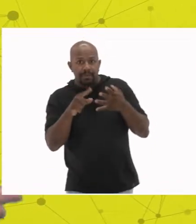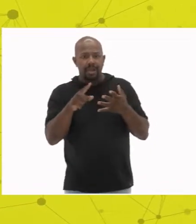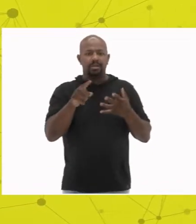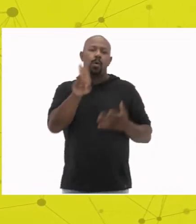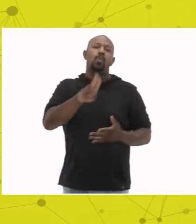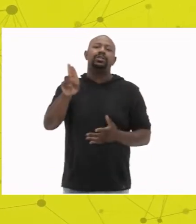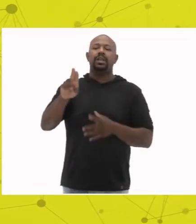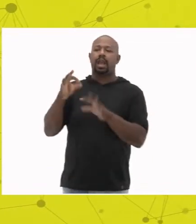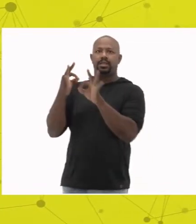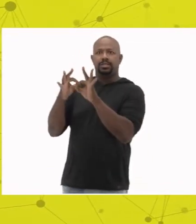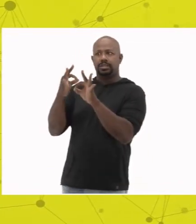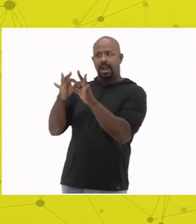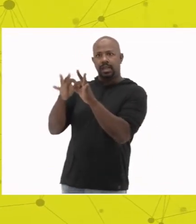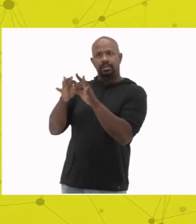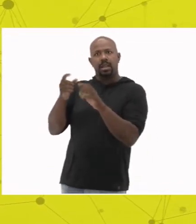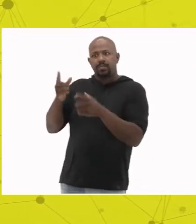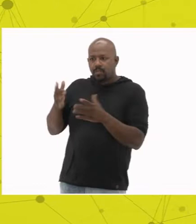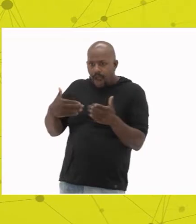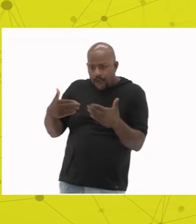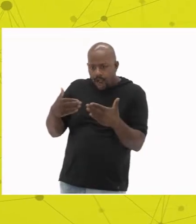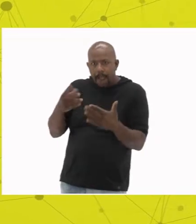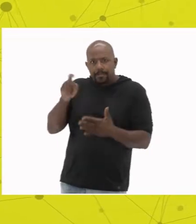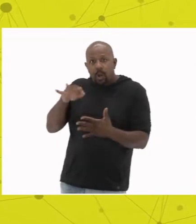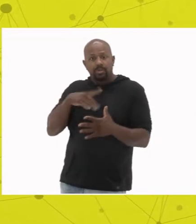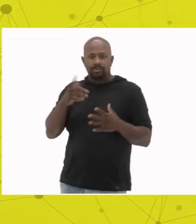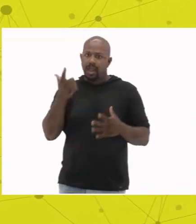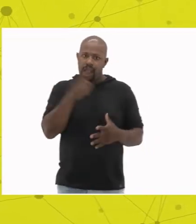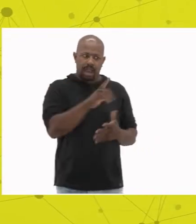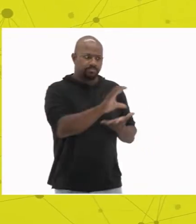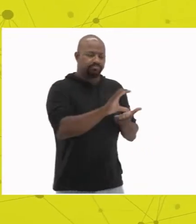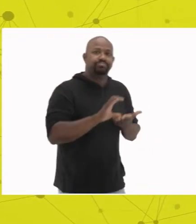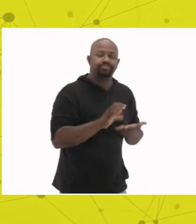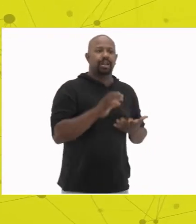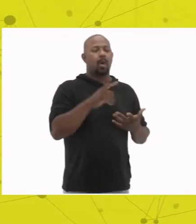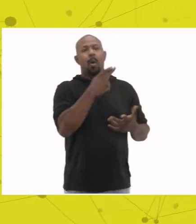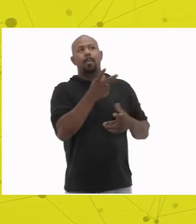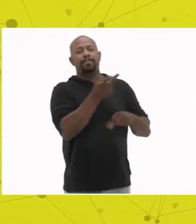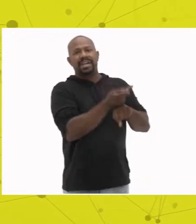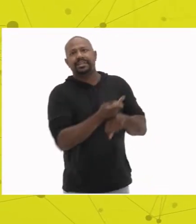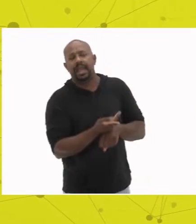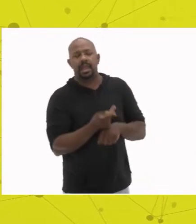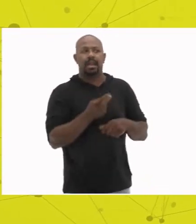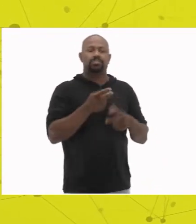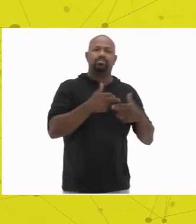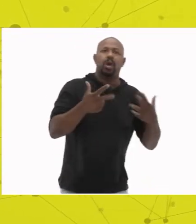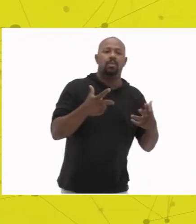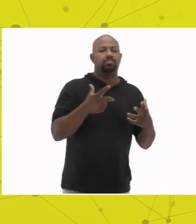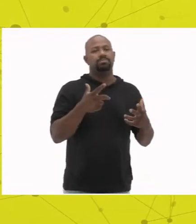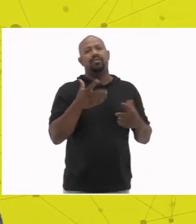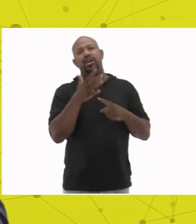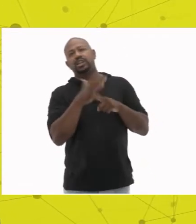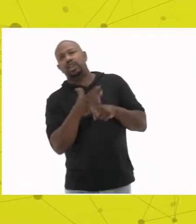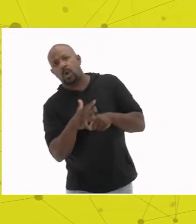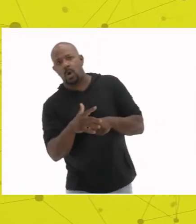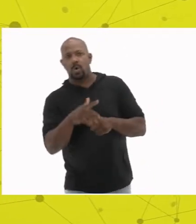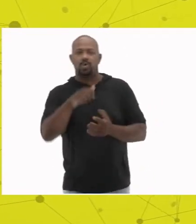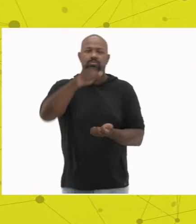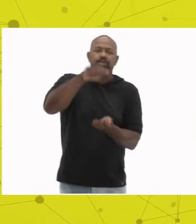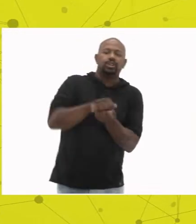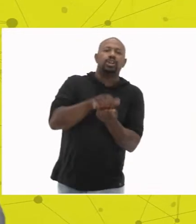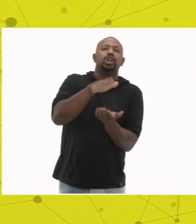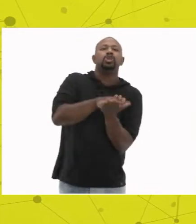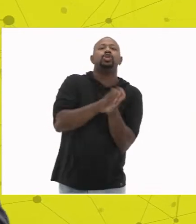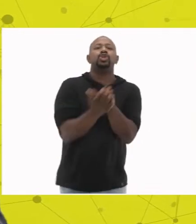do uso de cartões de crédito pela possibilidade de ganhar uma sanduicheira ou um ventilador é uma forma de gamificação. Assim como